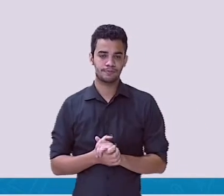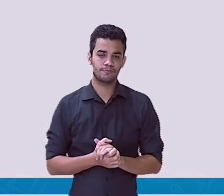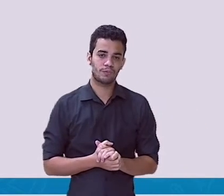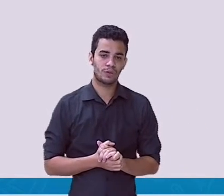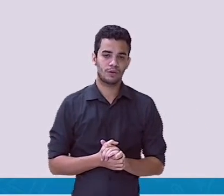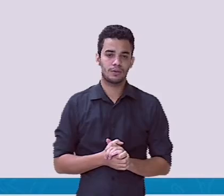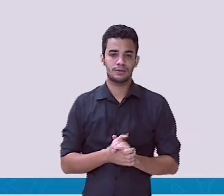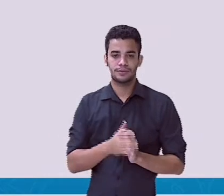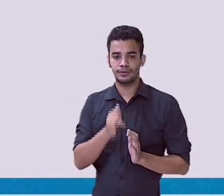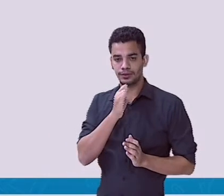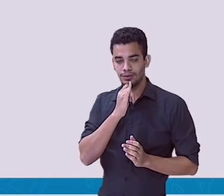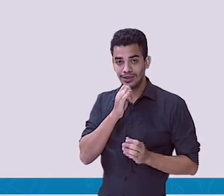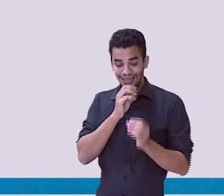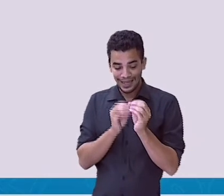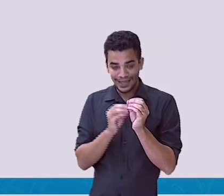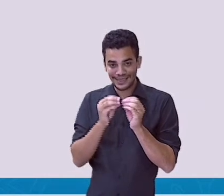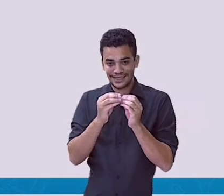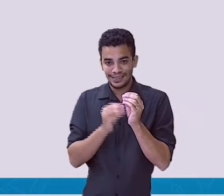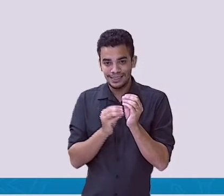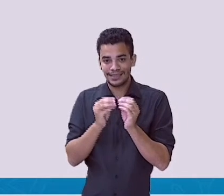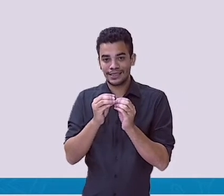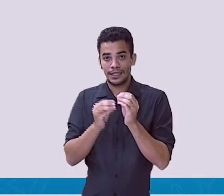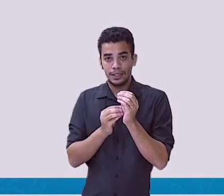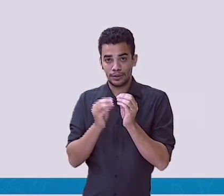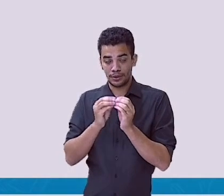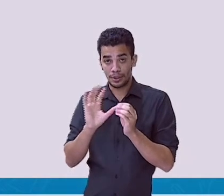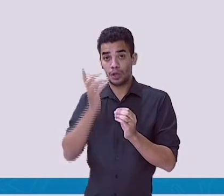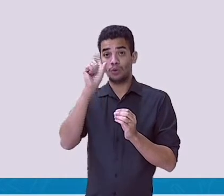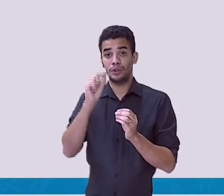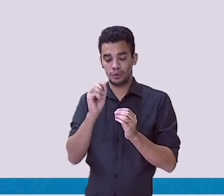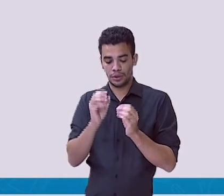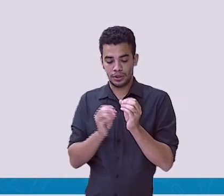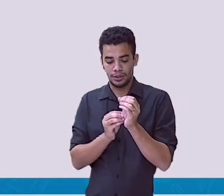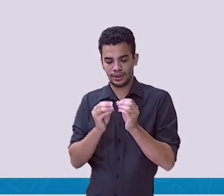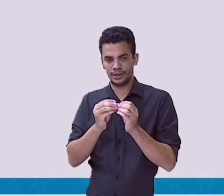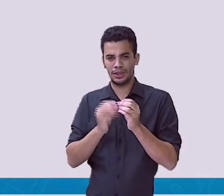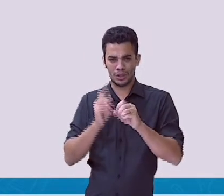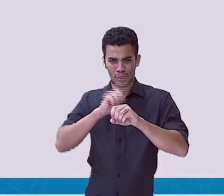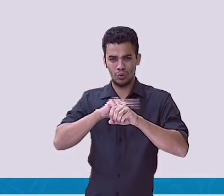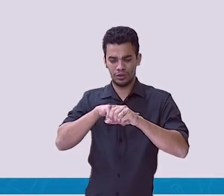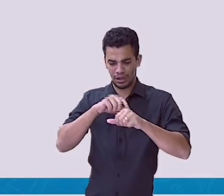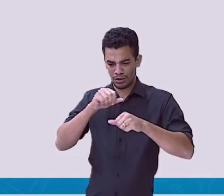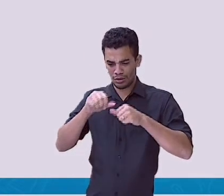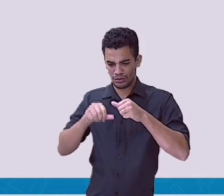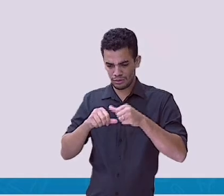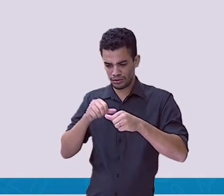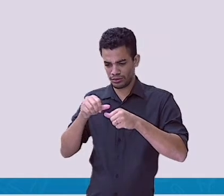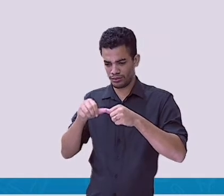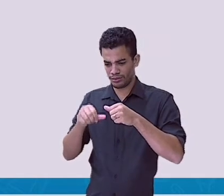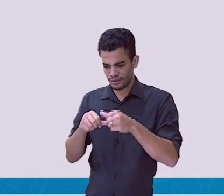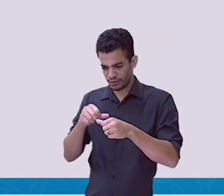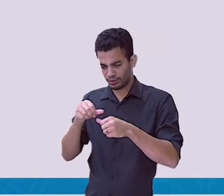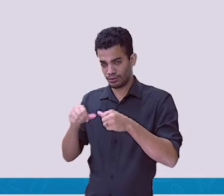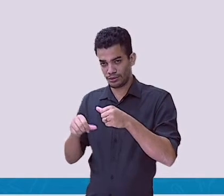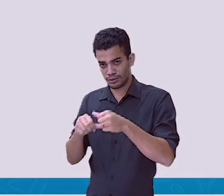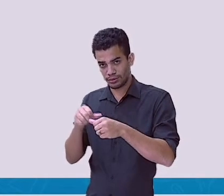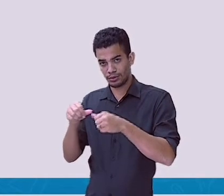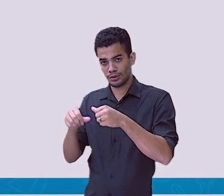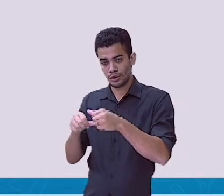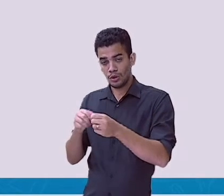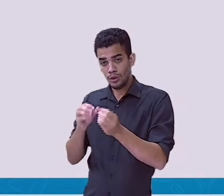são substituídas a cada 3 ou 4 meses aproximadamente. Ou seja, ela se refaz ao longo